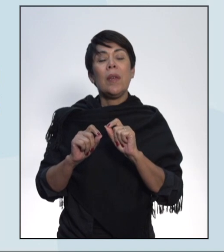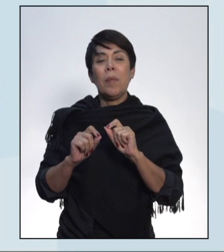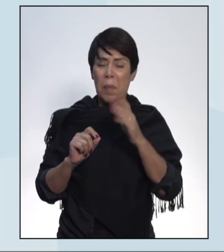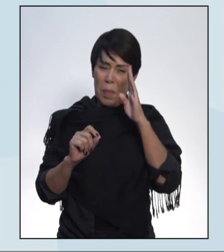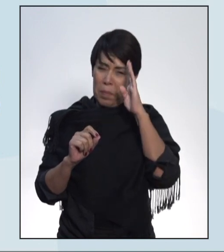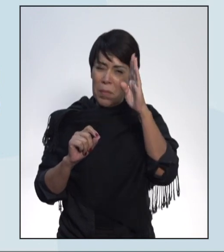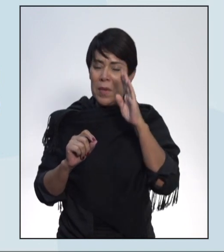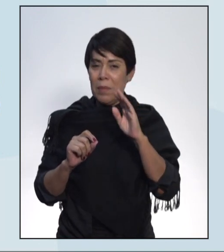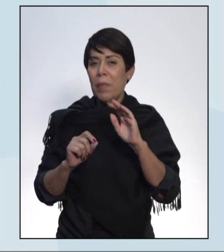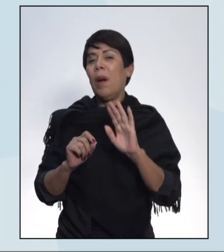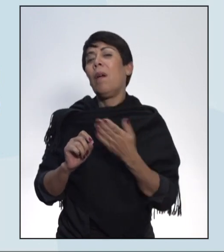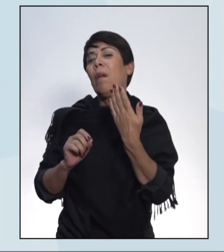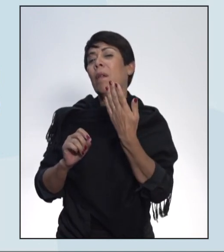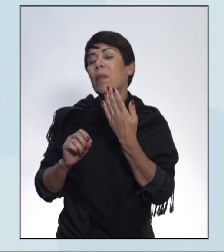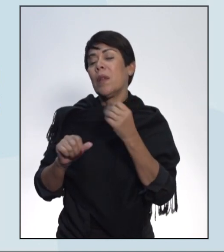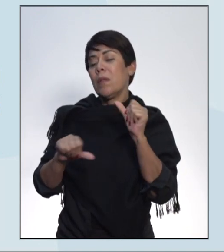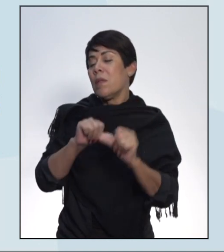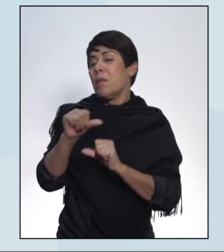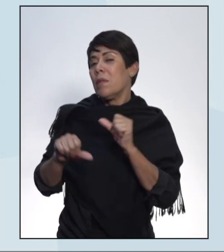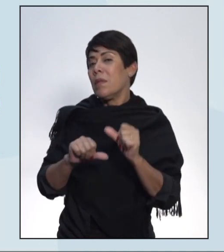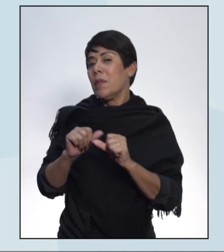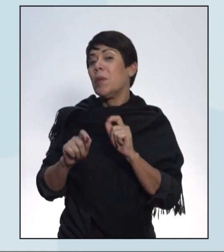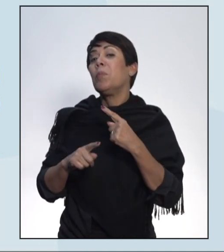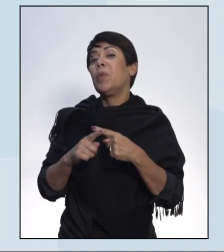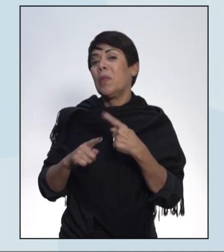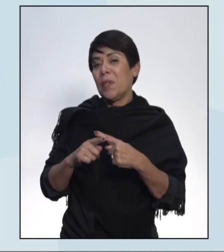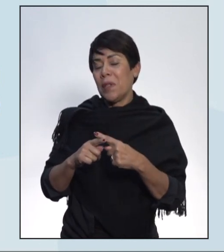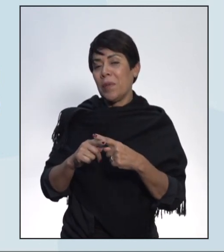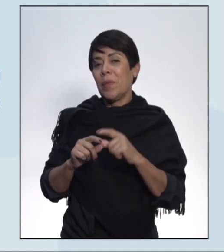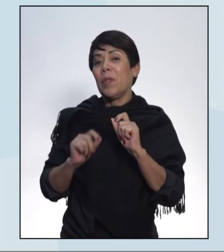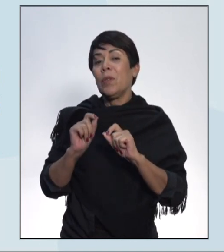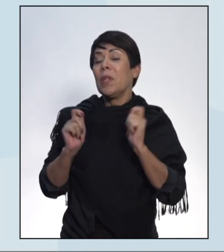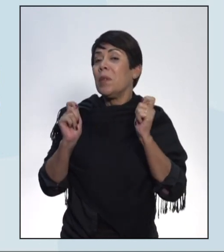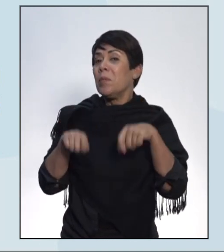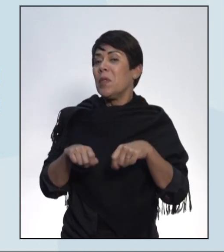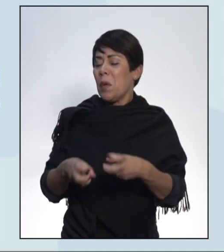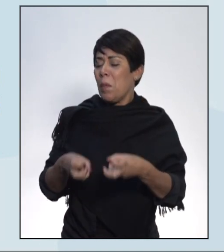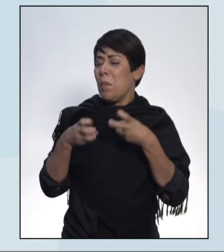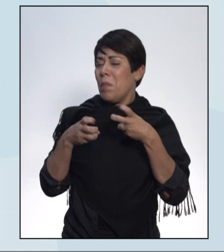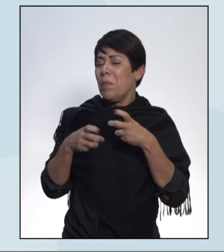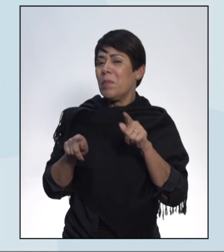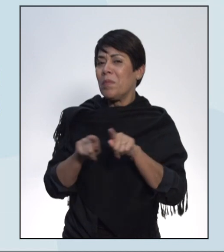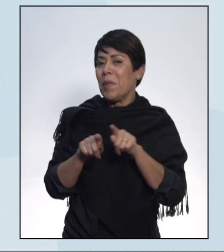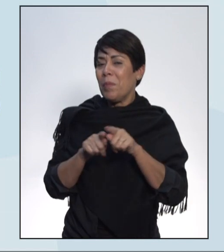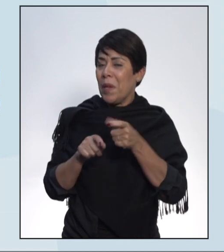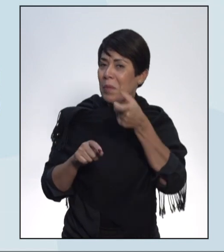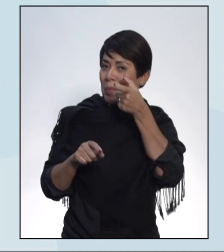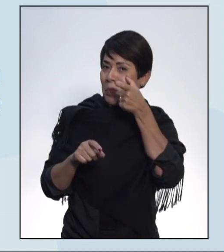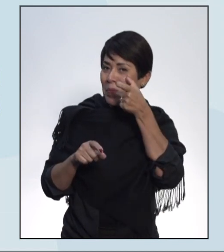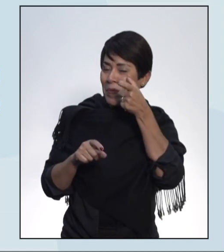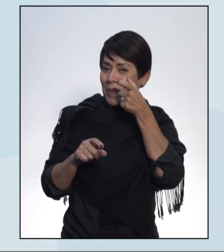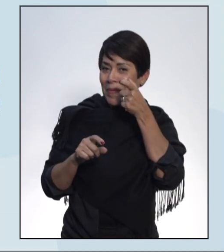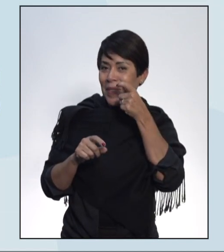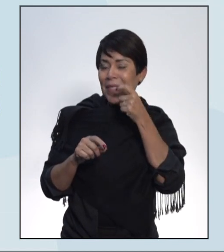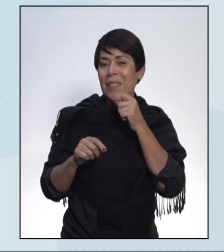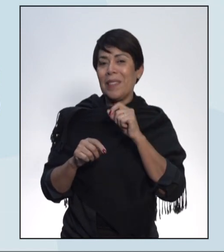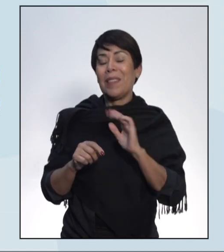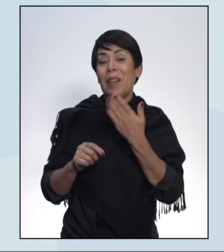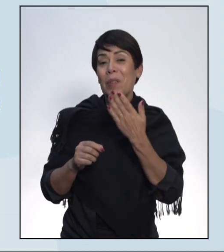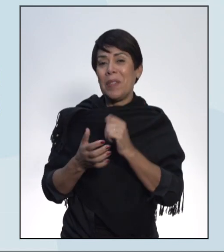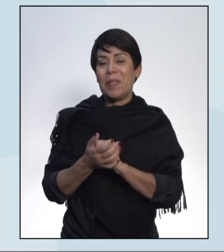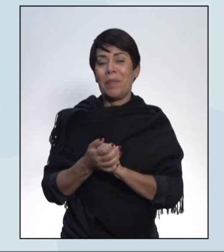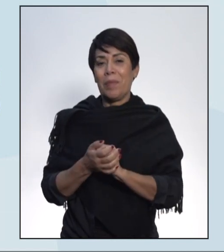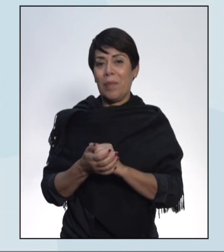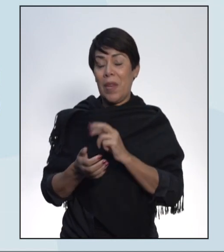Que fator que fez esse deslocamento do equilíbrio químico? E o que foi possível observar quando esse fator entrou em cena? Então,